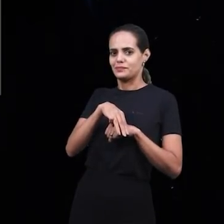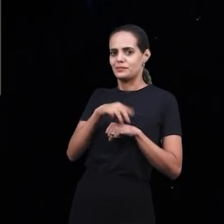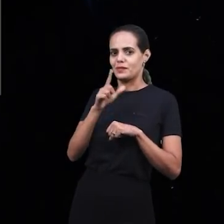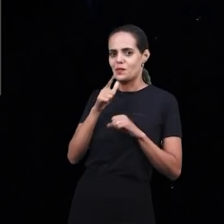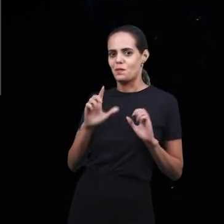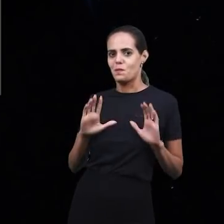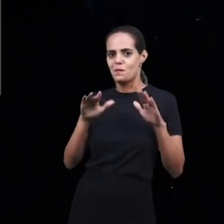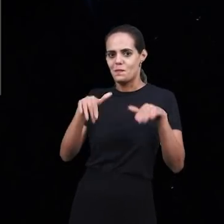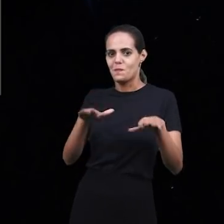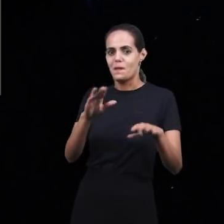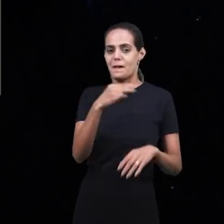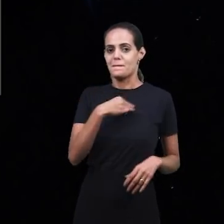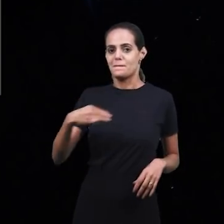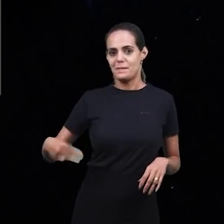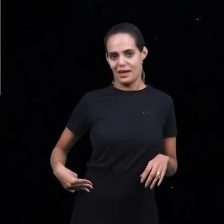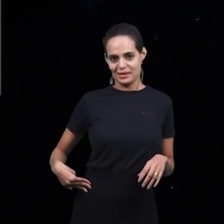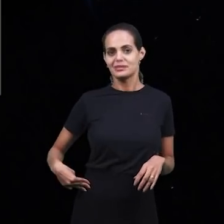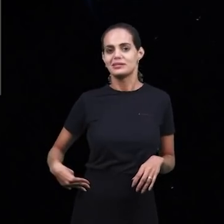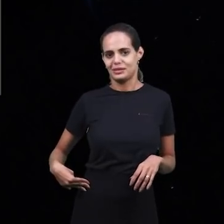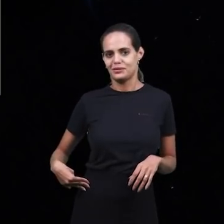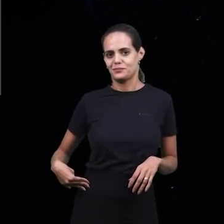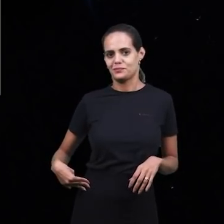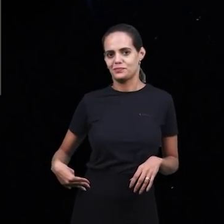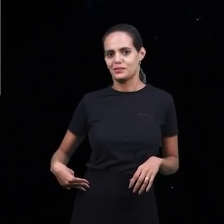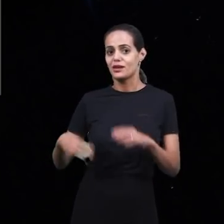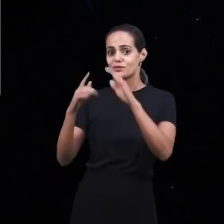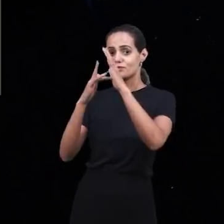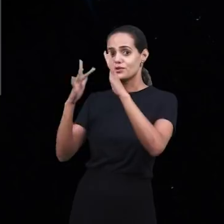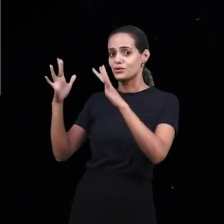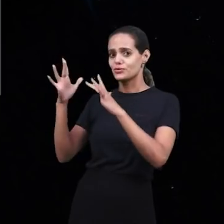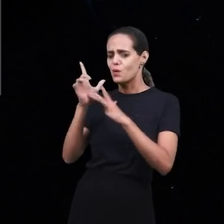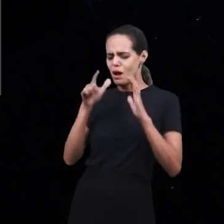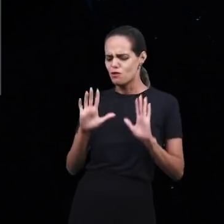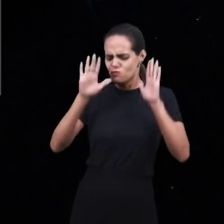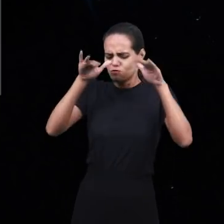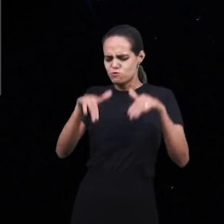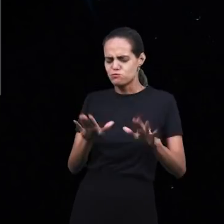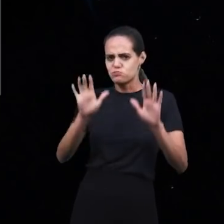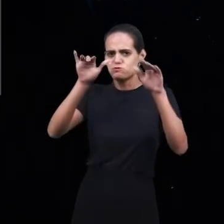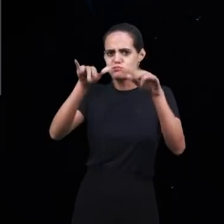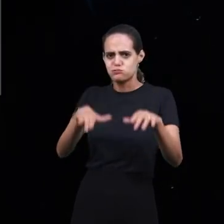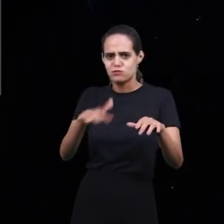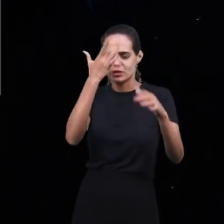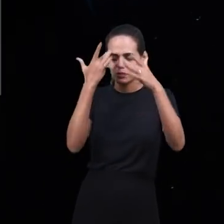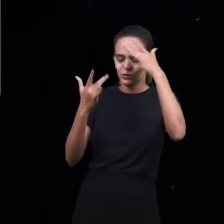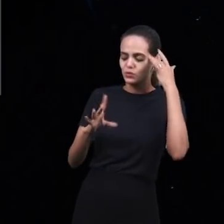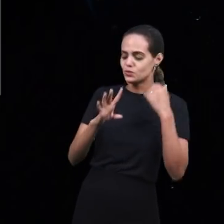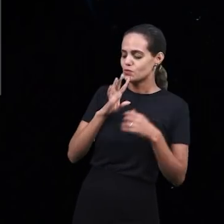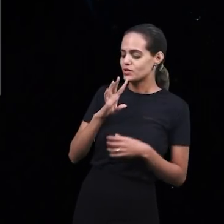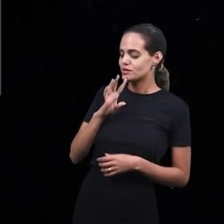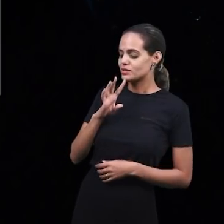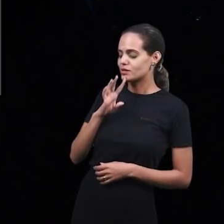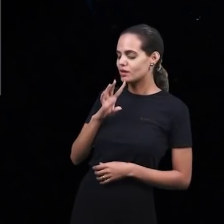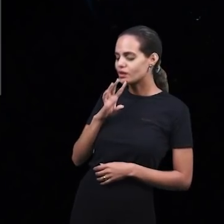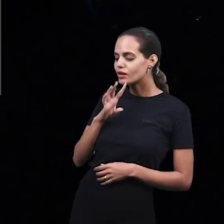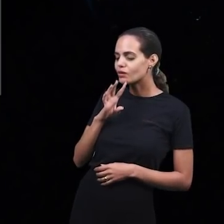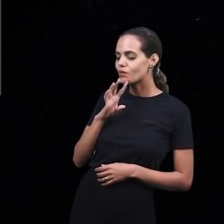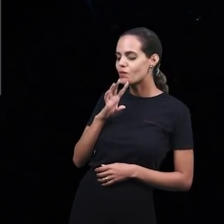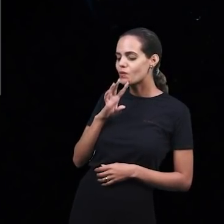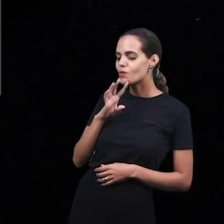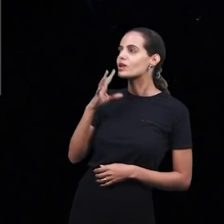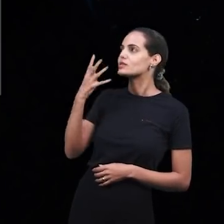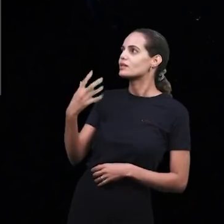Palmer, percorreu diversos lugares e alcançou milhares de corações para Jesus, para a honra e glória